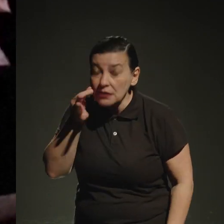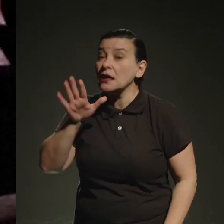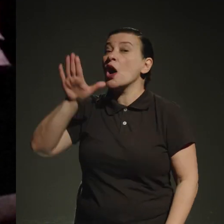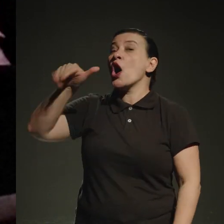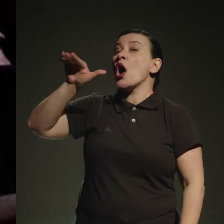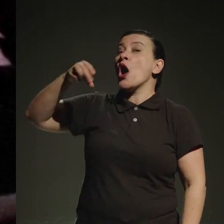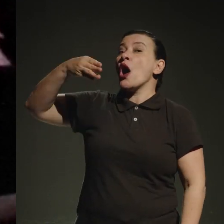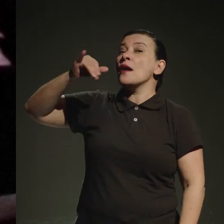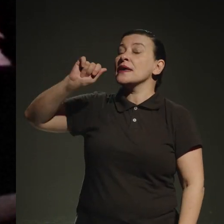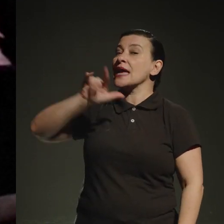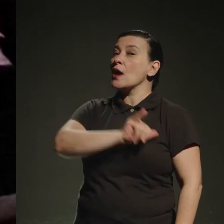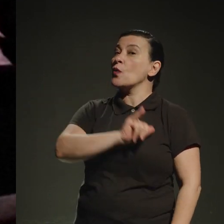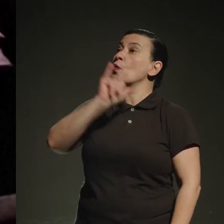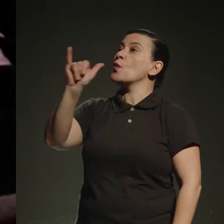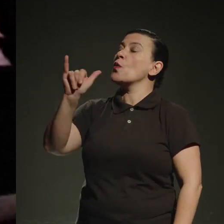me dera.